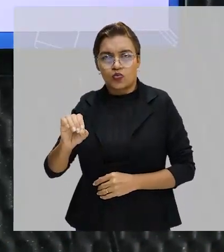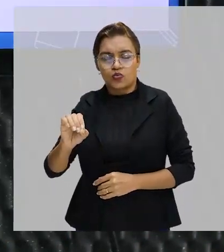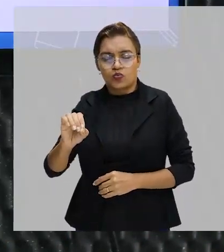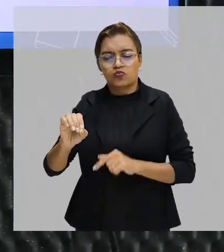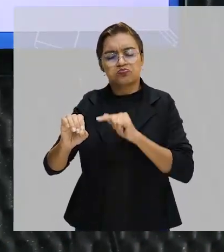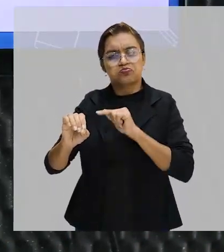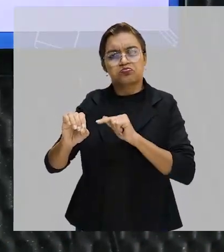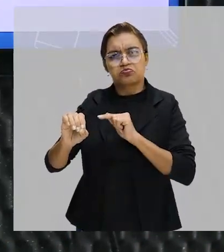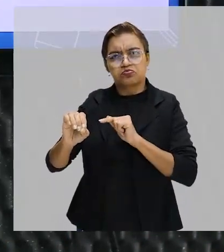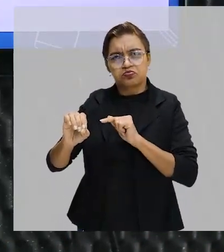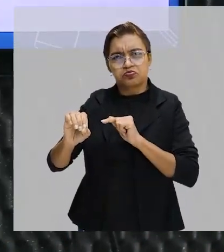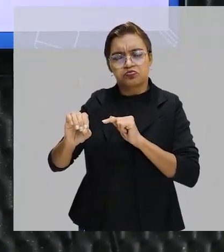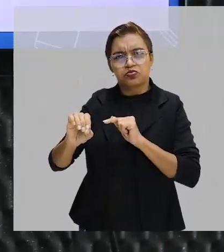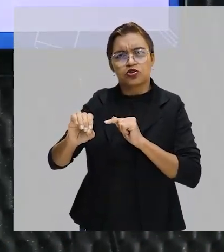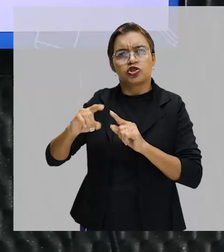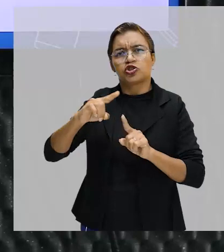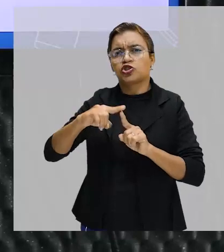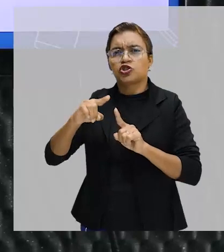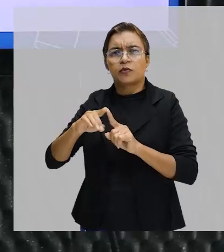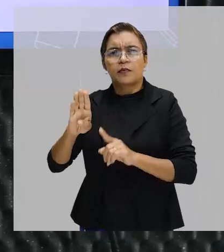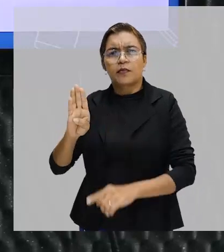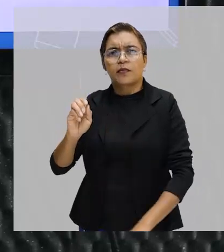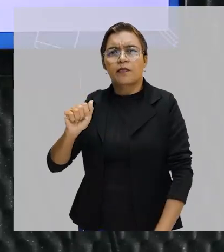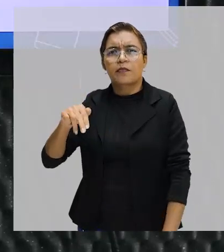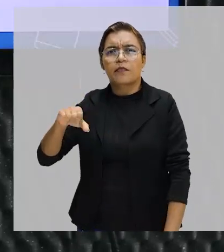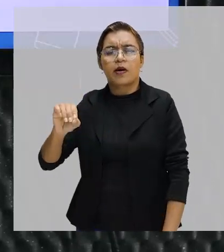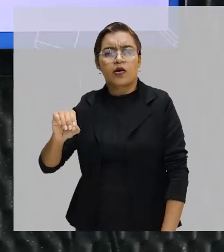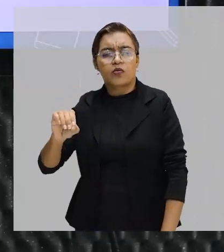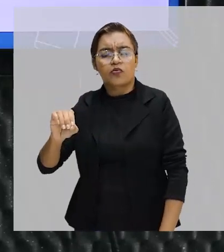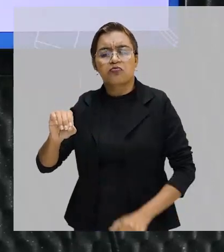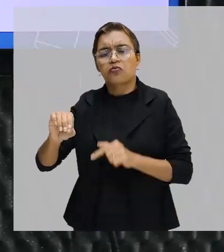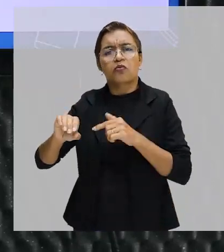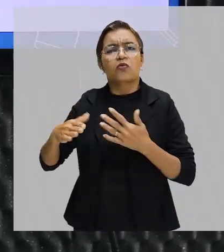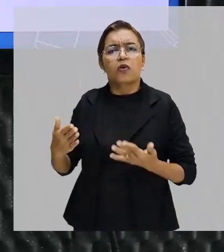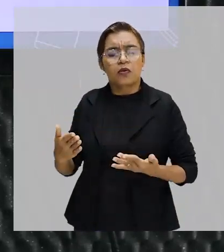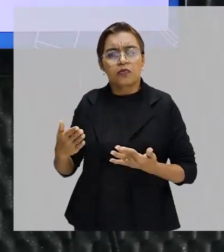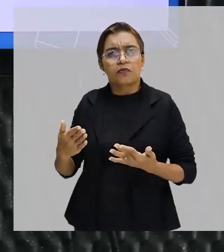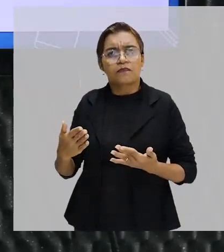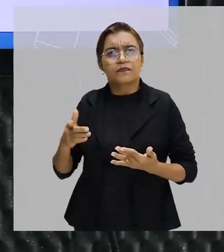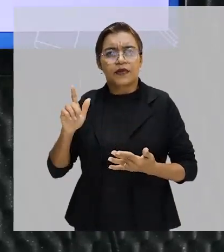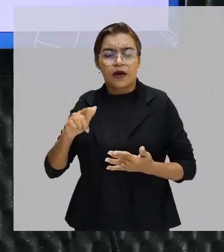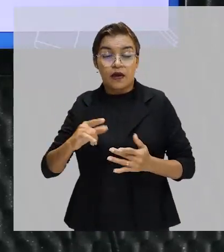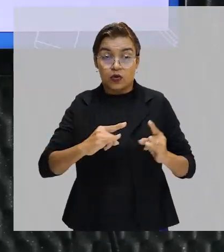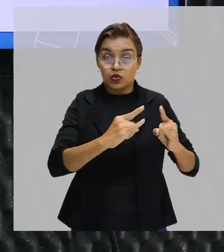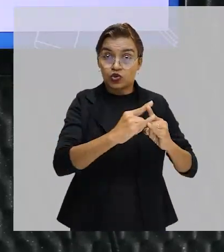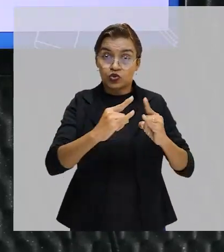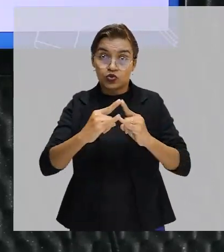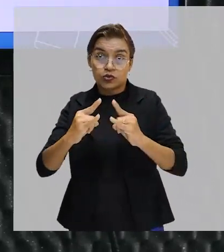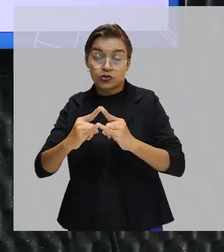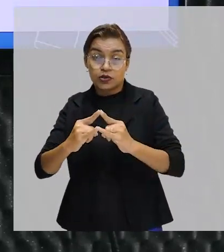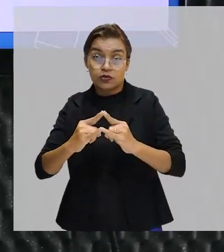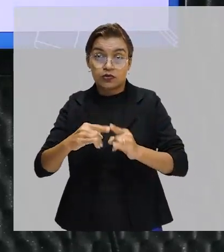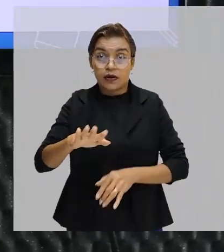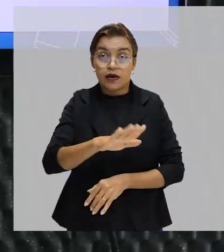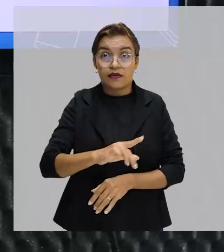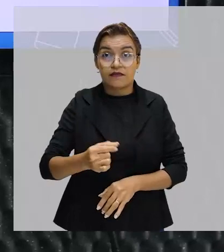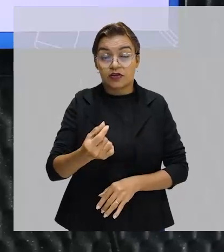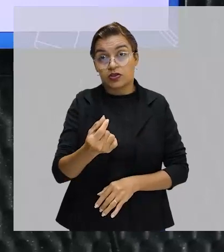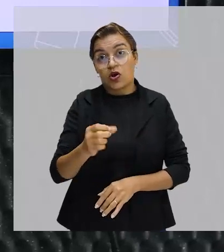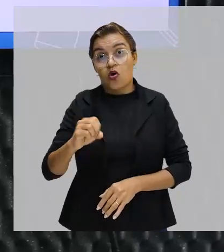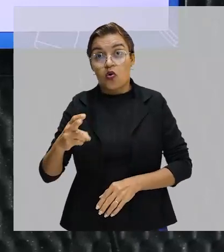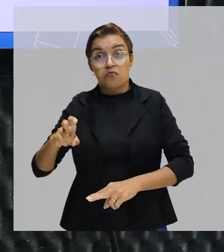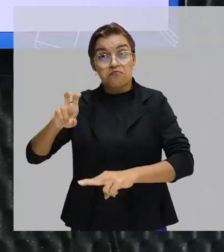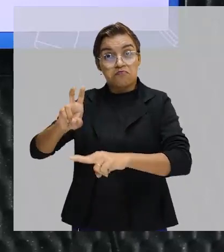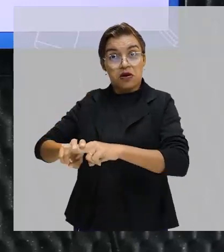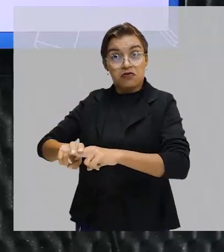saber através do contexto. Eu só vou saber se eu estou me referindo ao banco, uma instituição financeira, ou ao banco da praça,